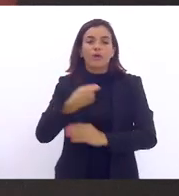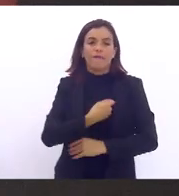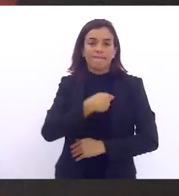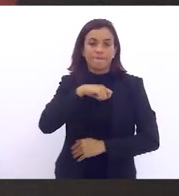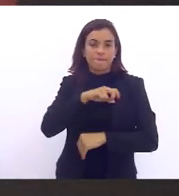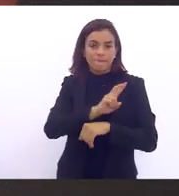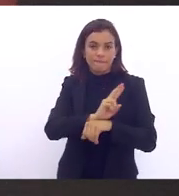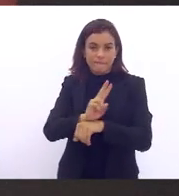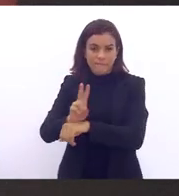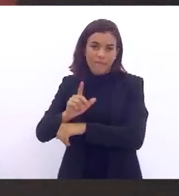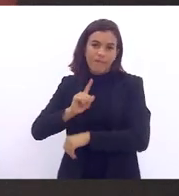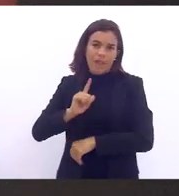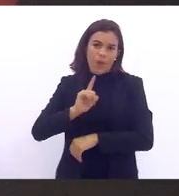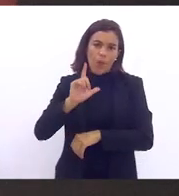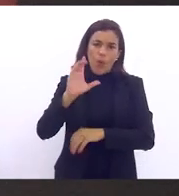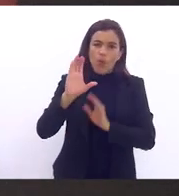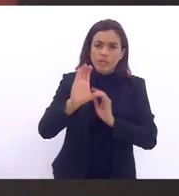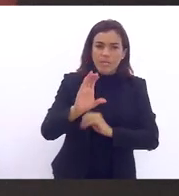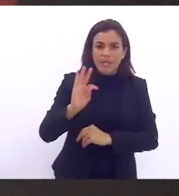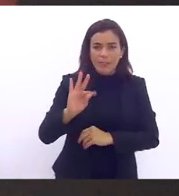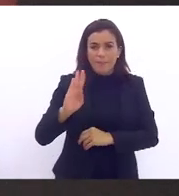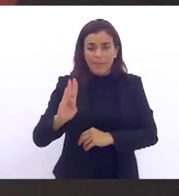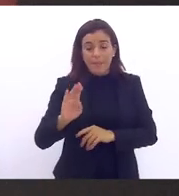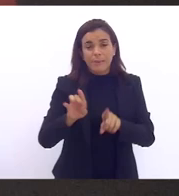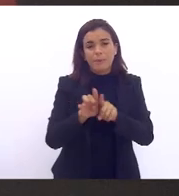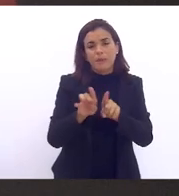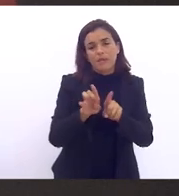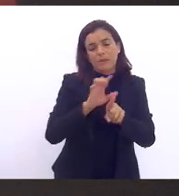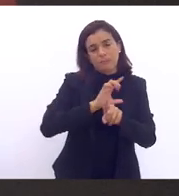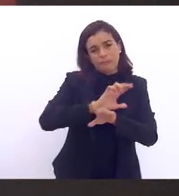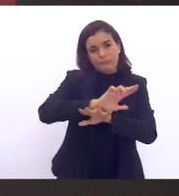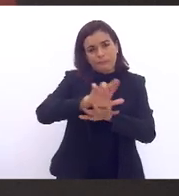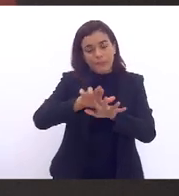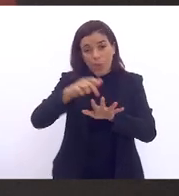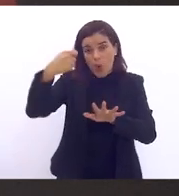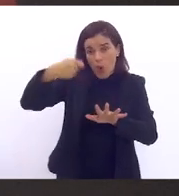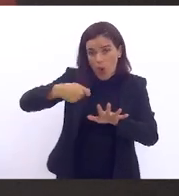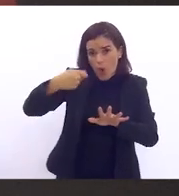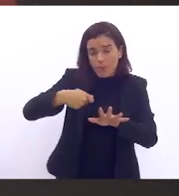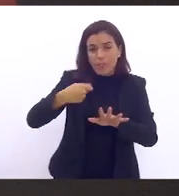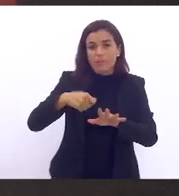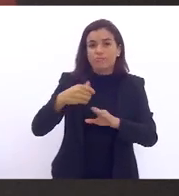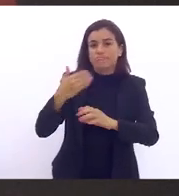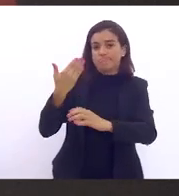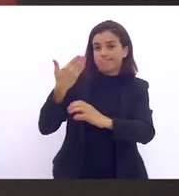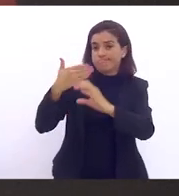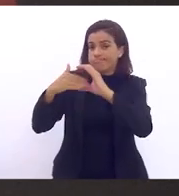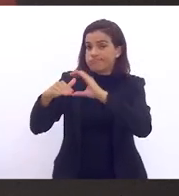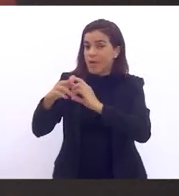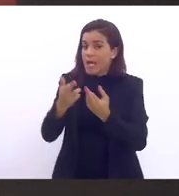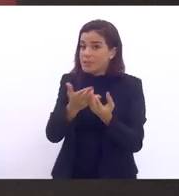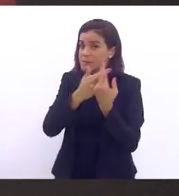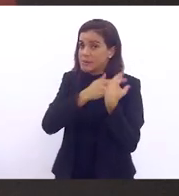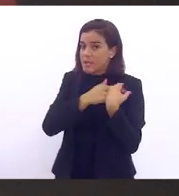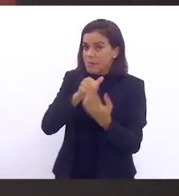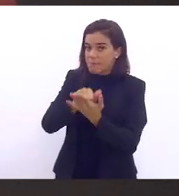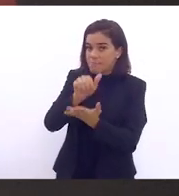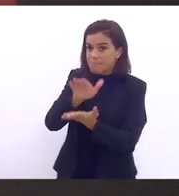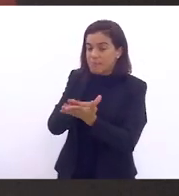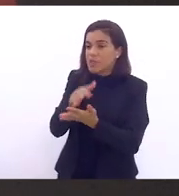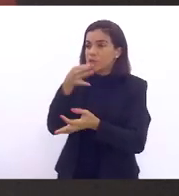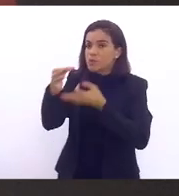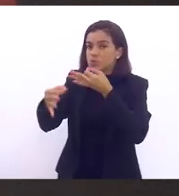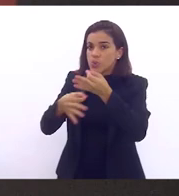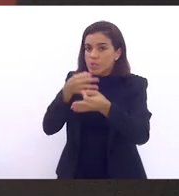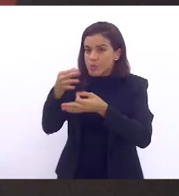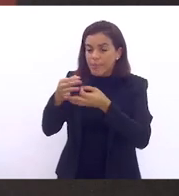o código de trânsito brasileiro nós temos a resolução do contran que nos obriga a enviar pro órgão autuador qualquer eh sugestão de